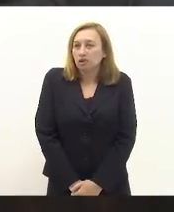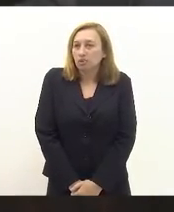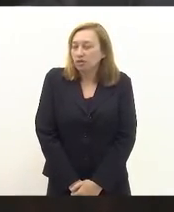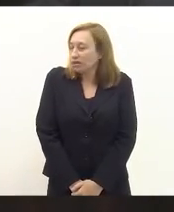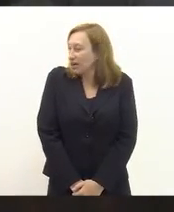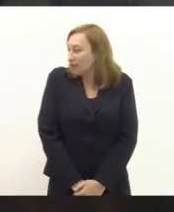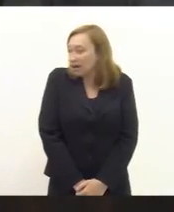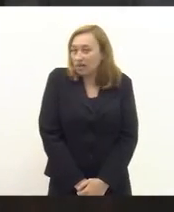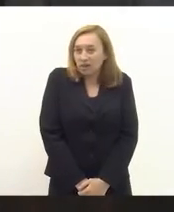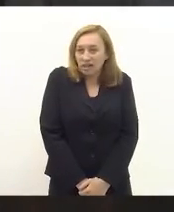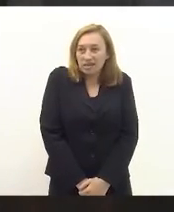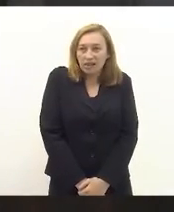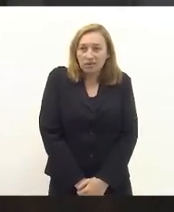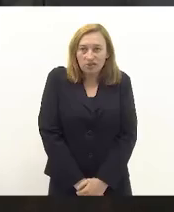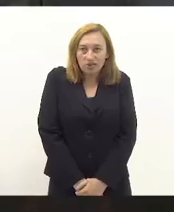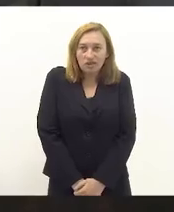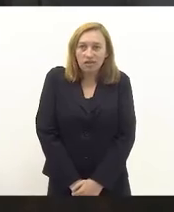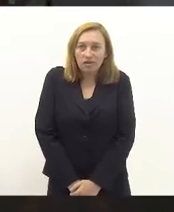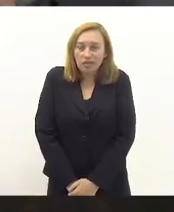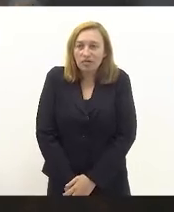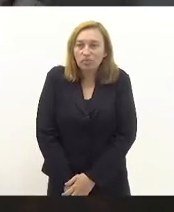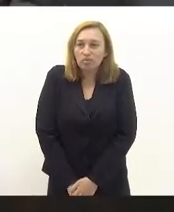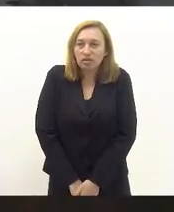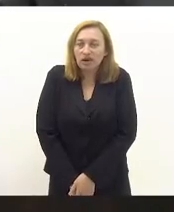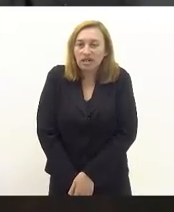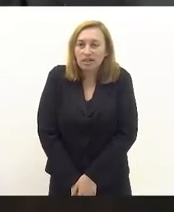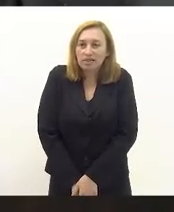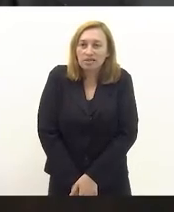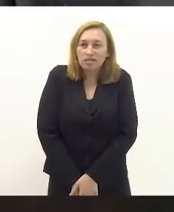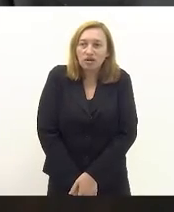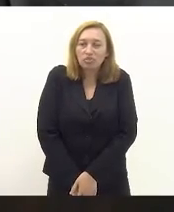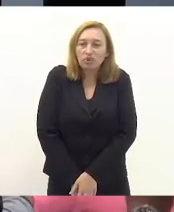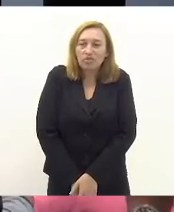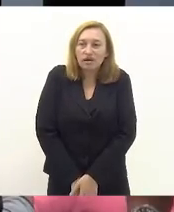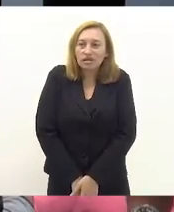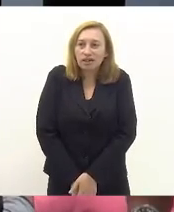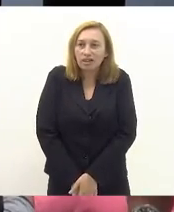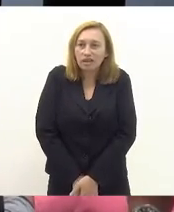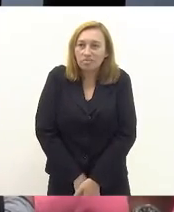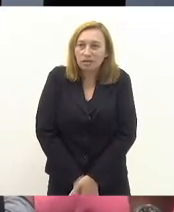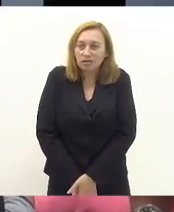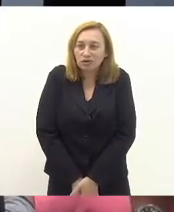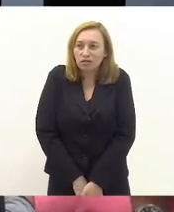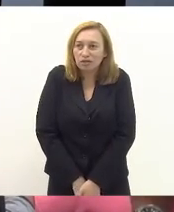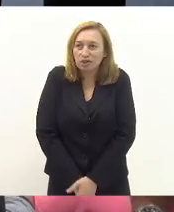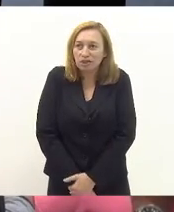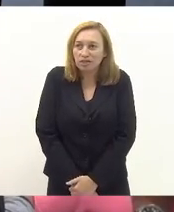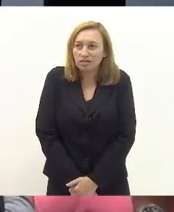E aí E aí